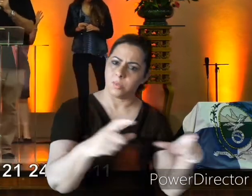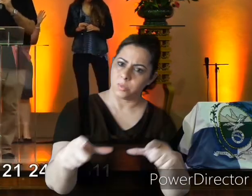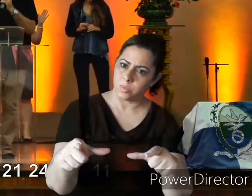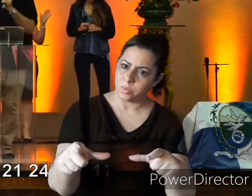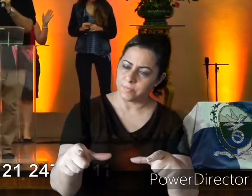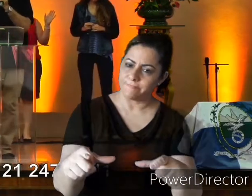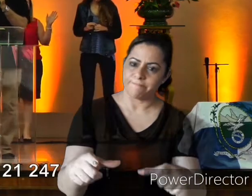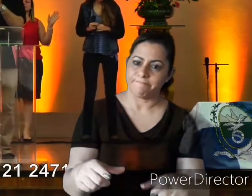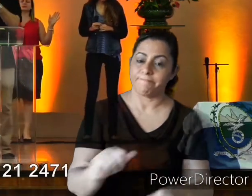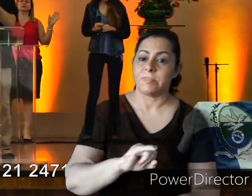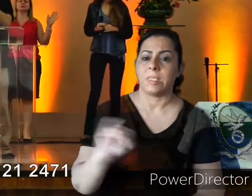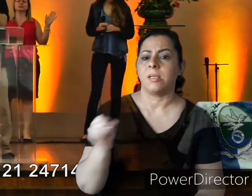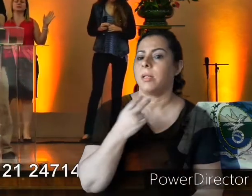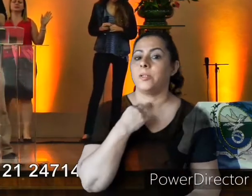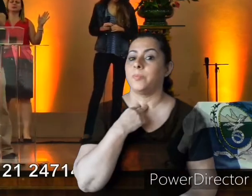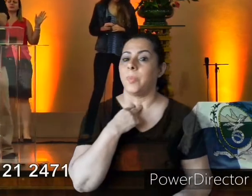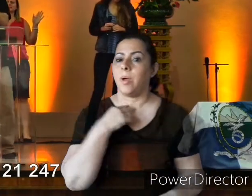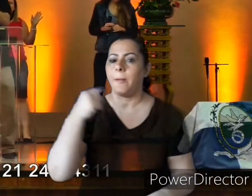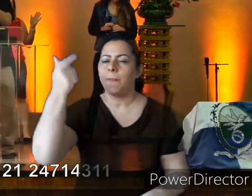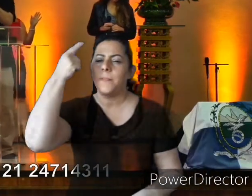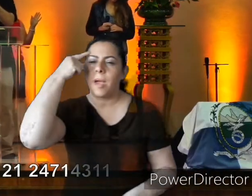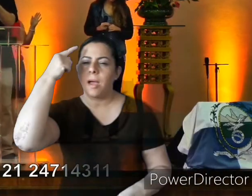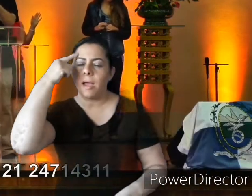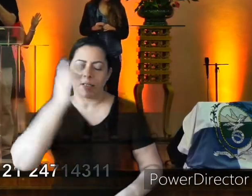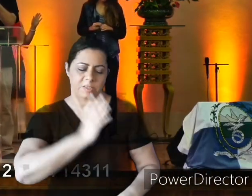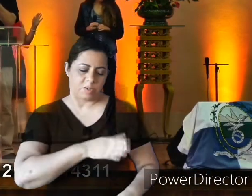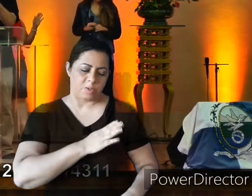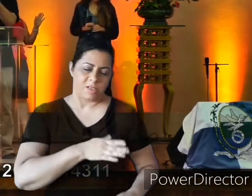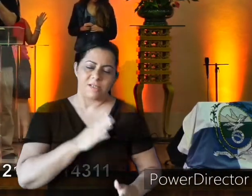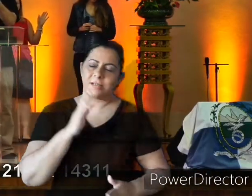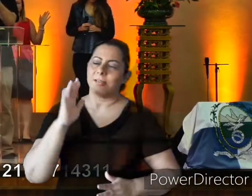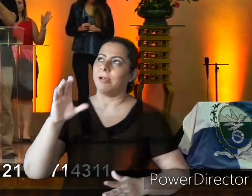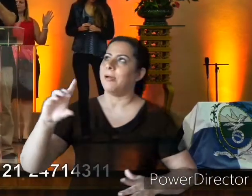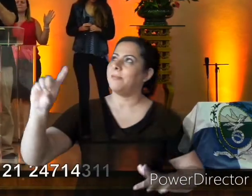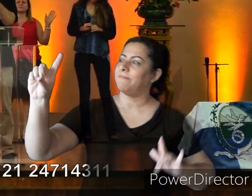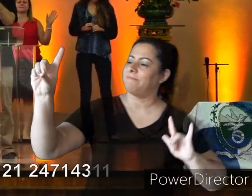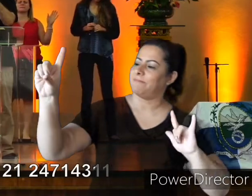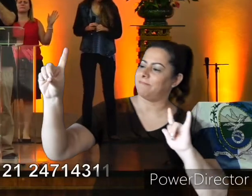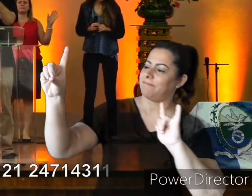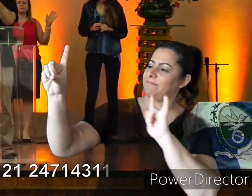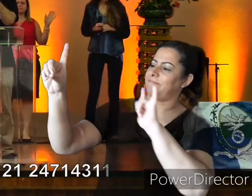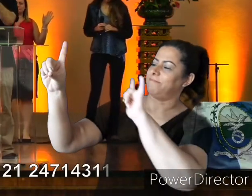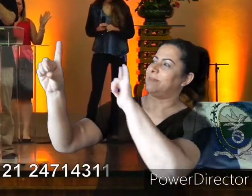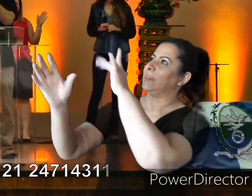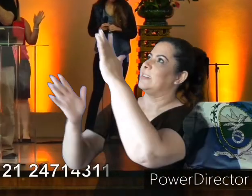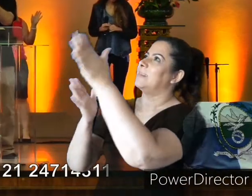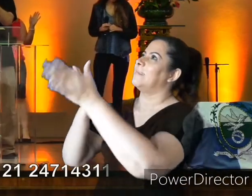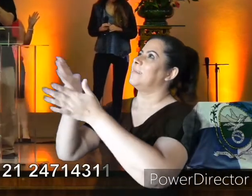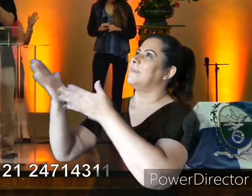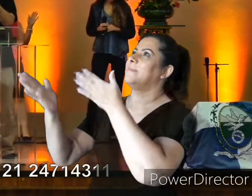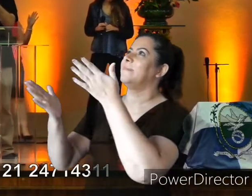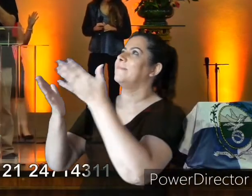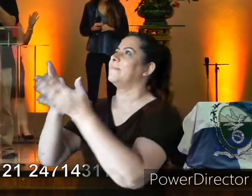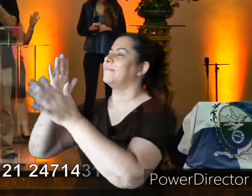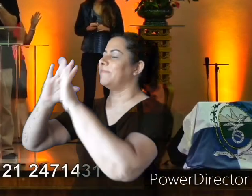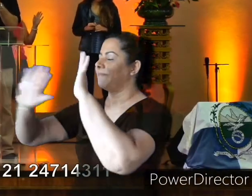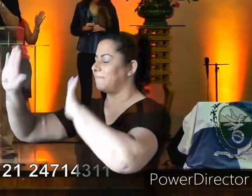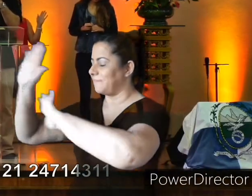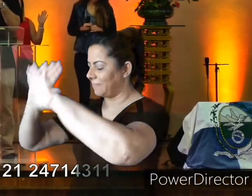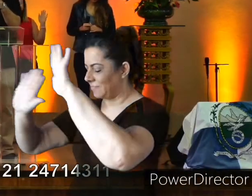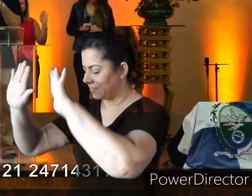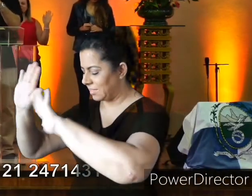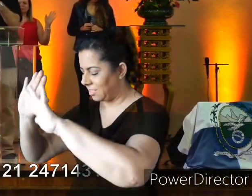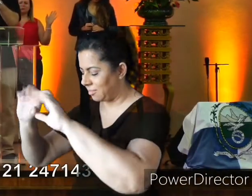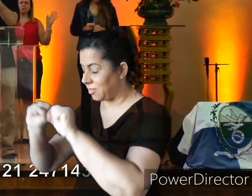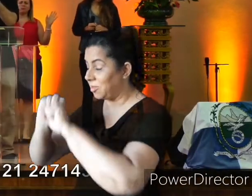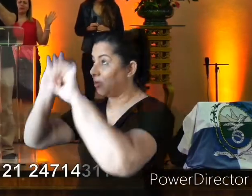Jesus. Em nome de Jesus. Glória a Deus. Glória a Deus. Pai amado,